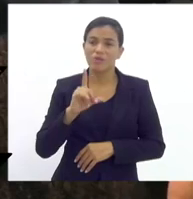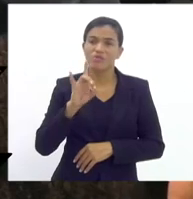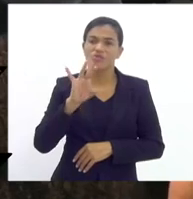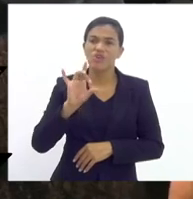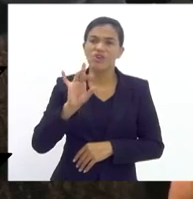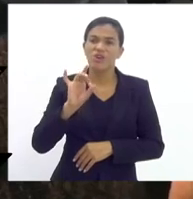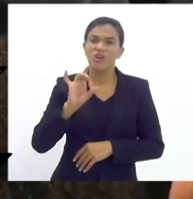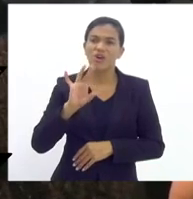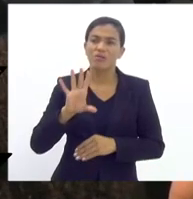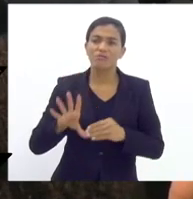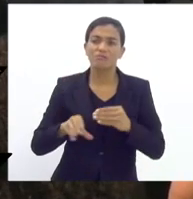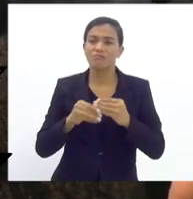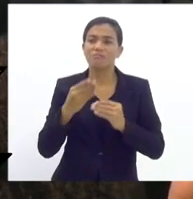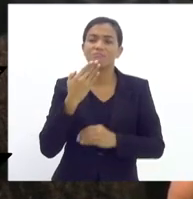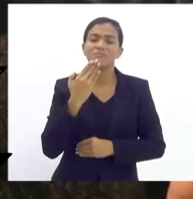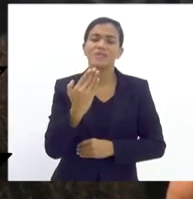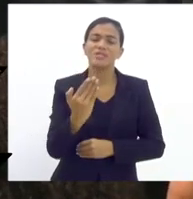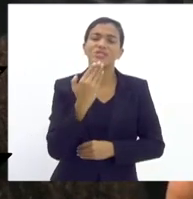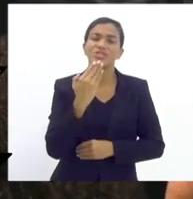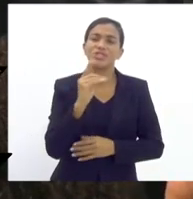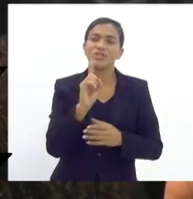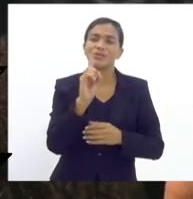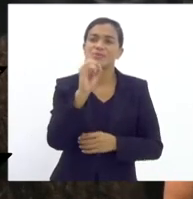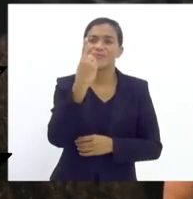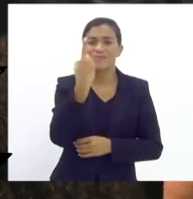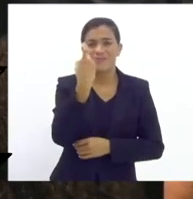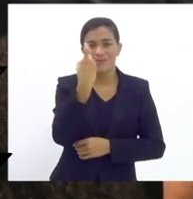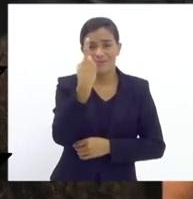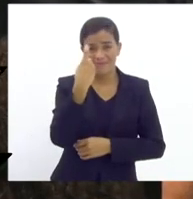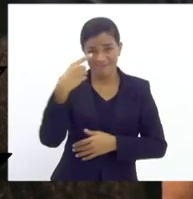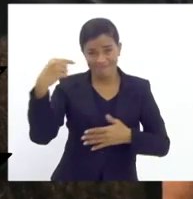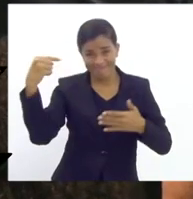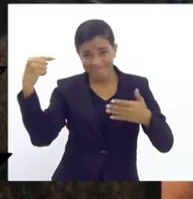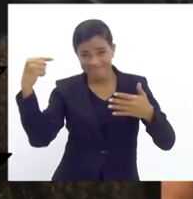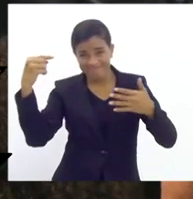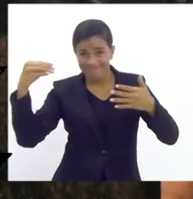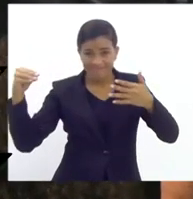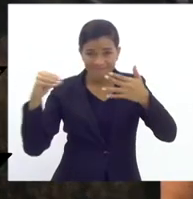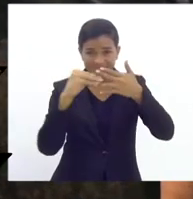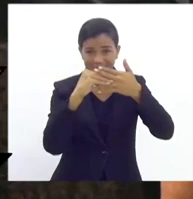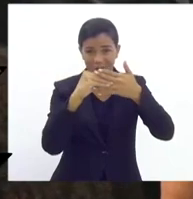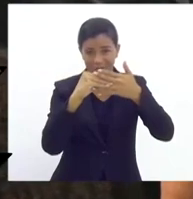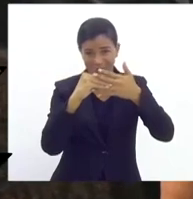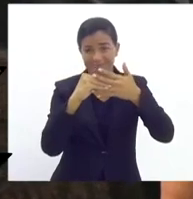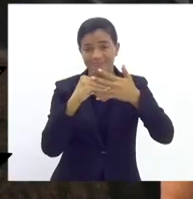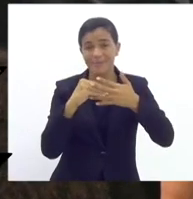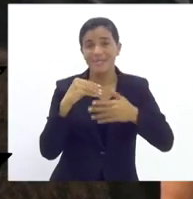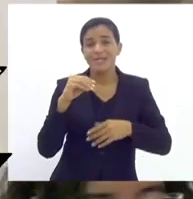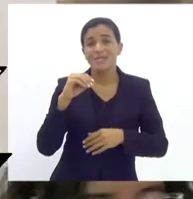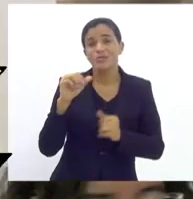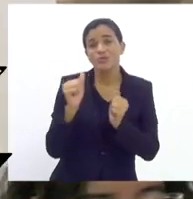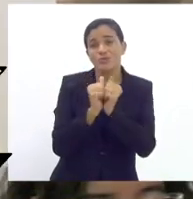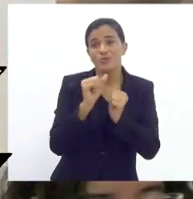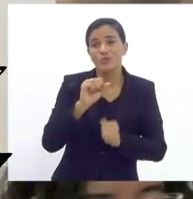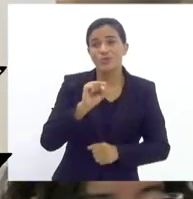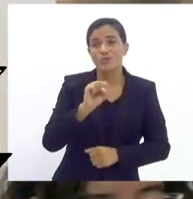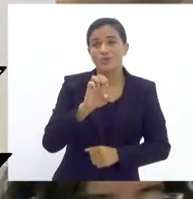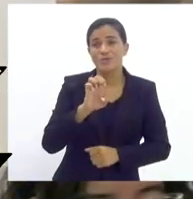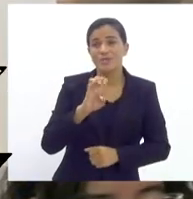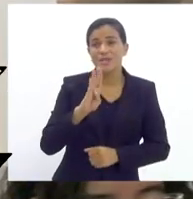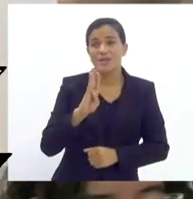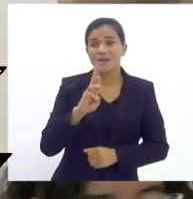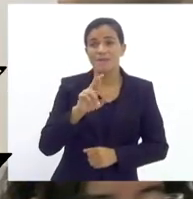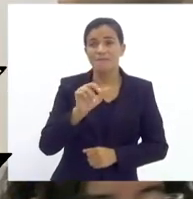quero pedir uma exceção de um ponto com o SEBRAE um